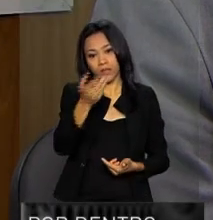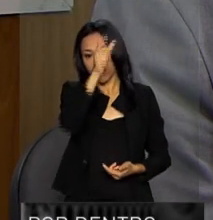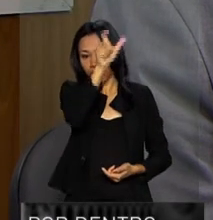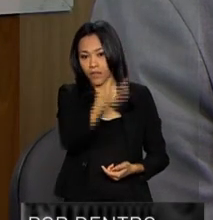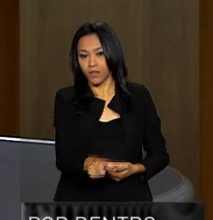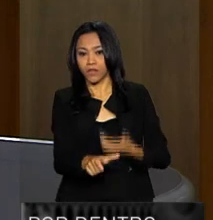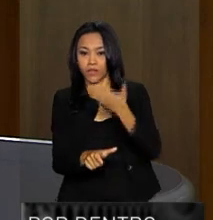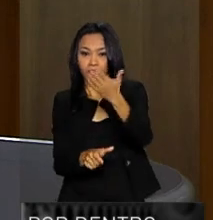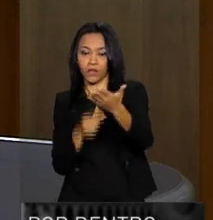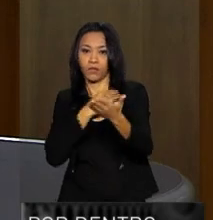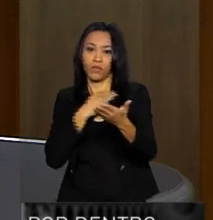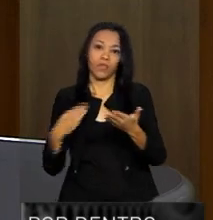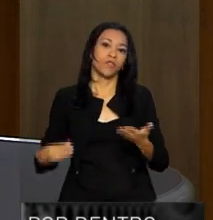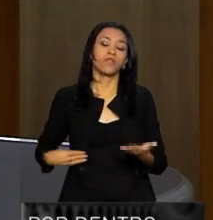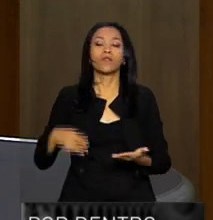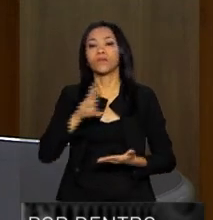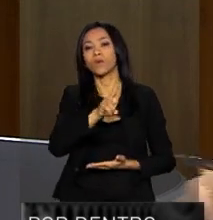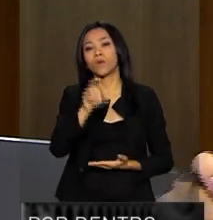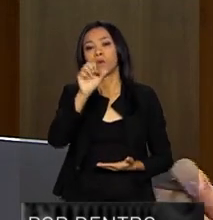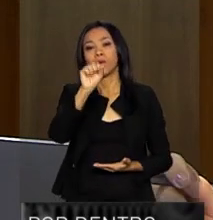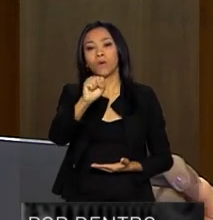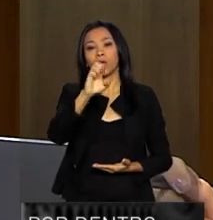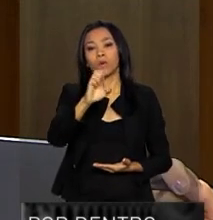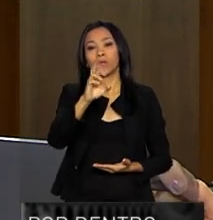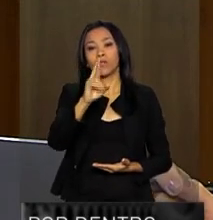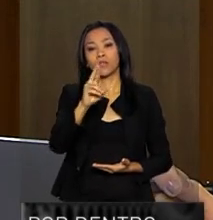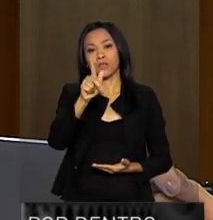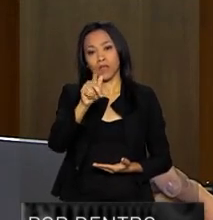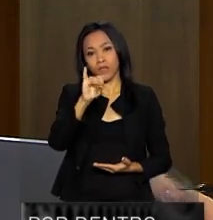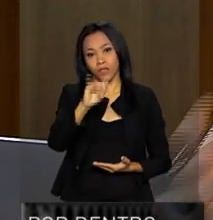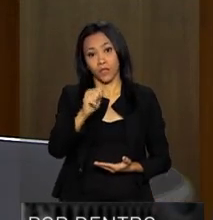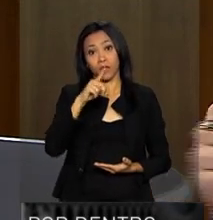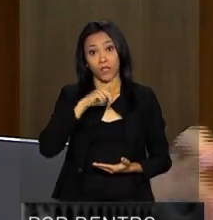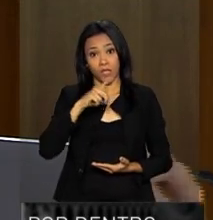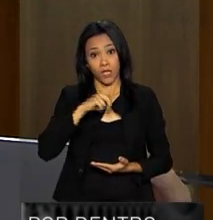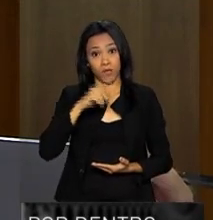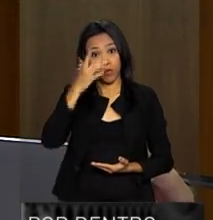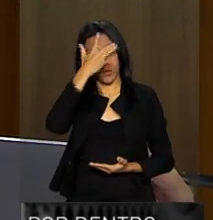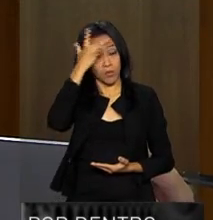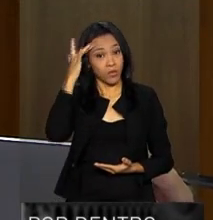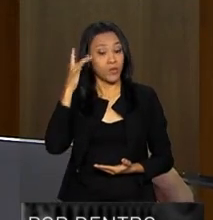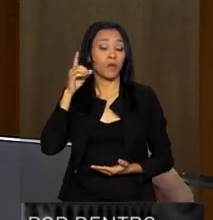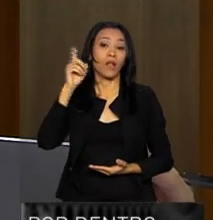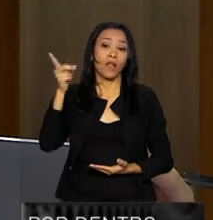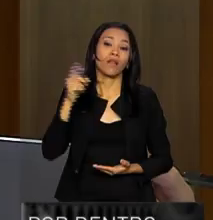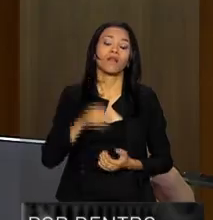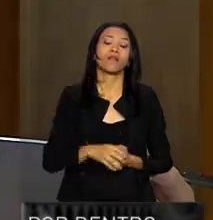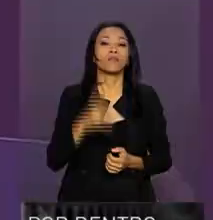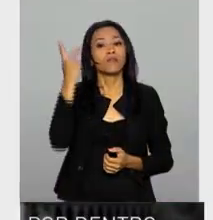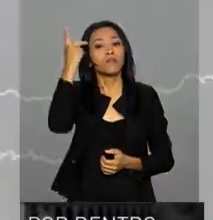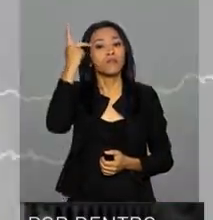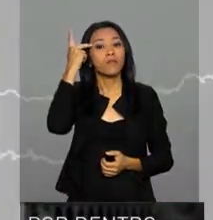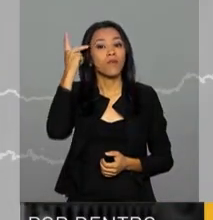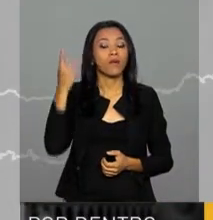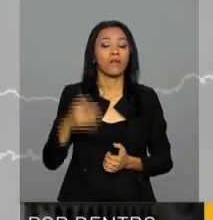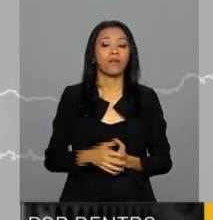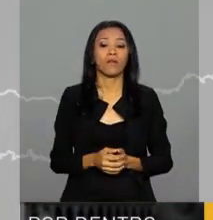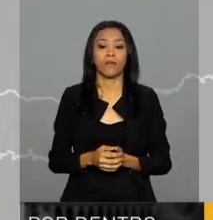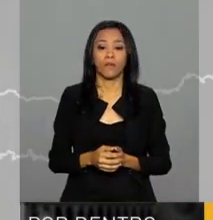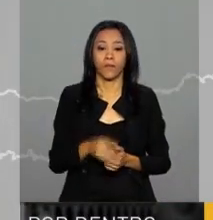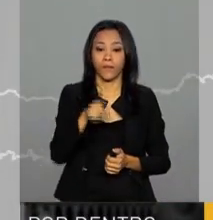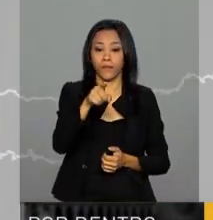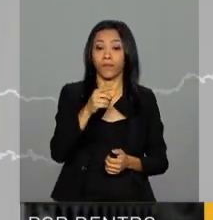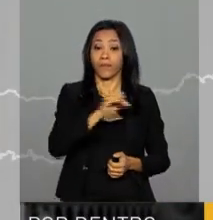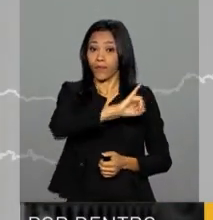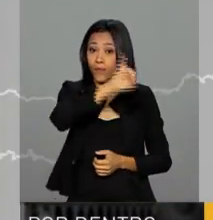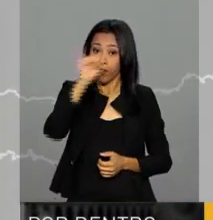ministro a gente tem agora uma pergunta de um ouvinte lá de ribeirão preto em são paulo vamos então ouvi lá ouvintes do programa